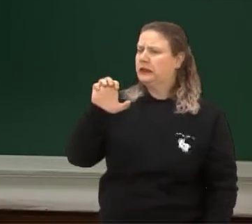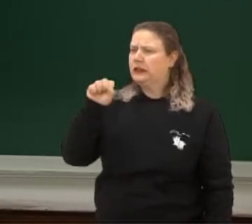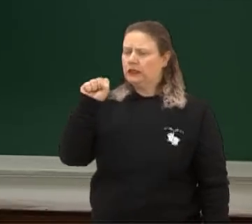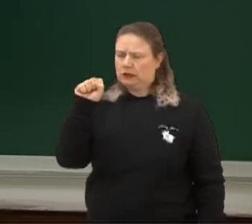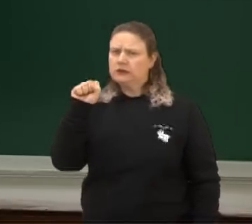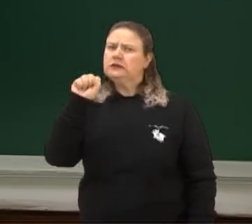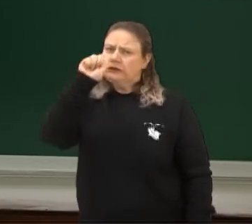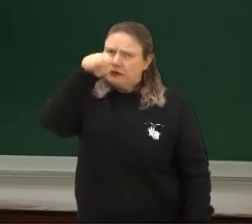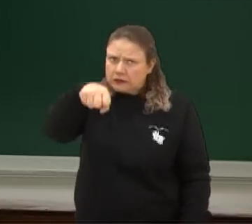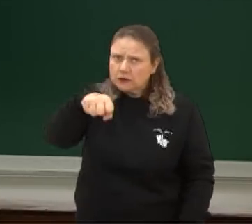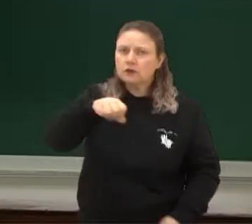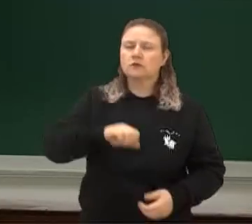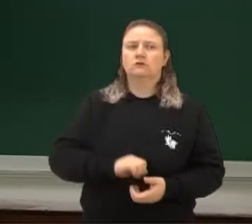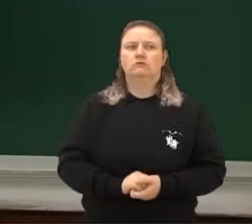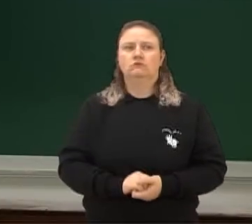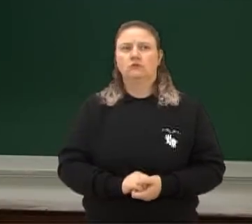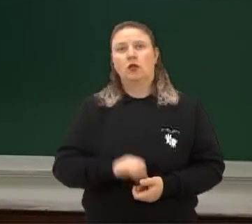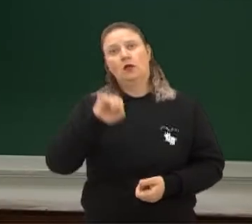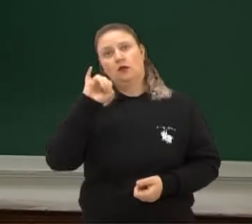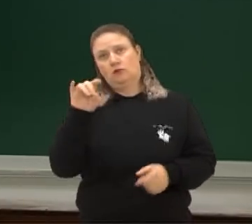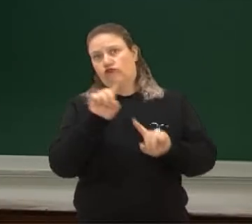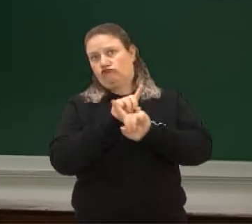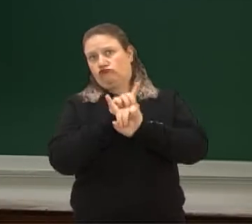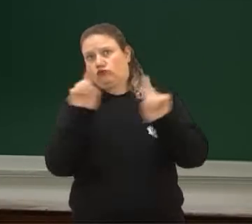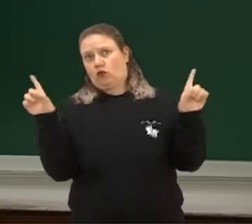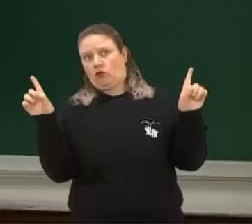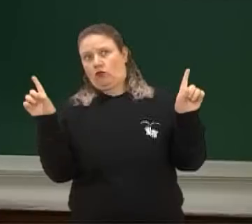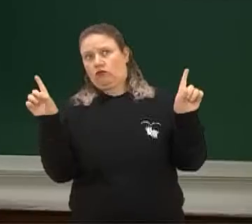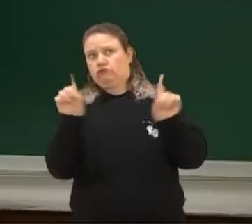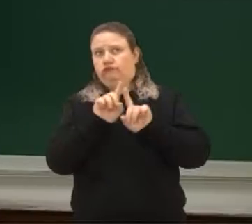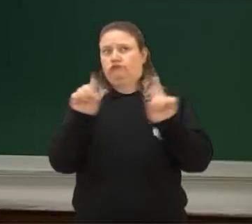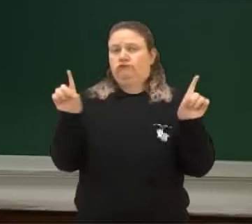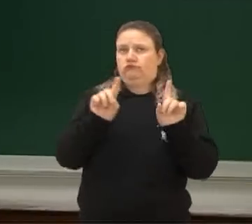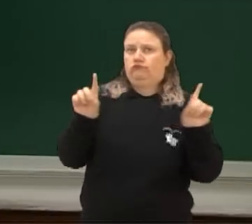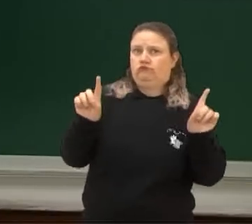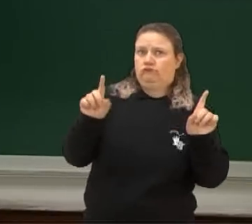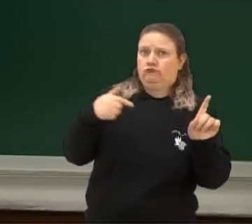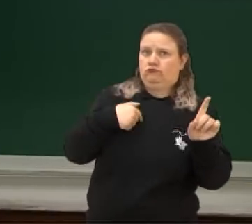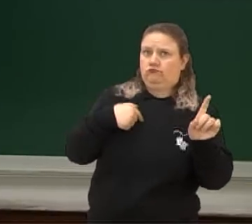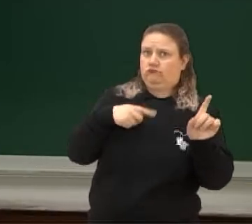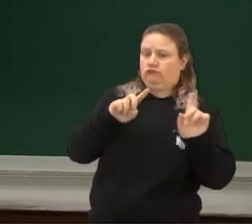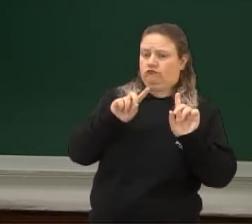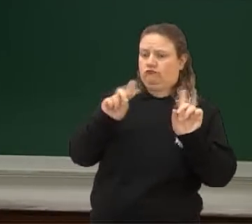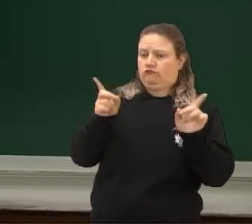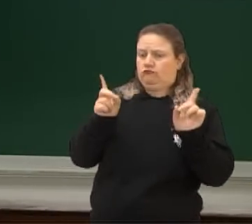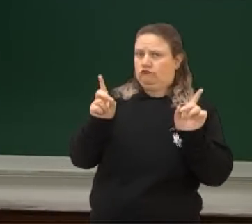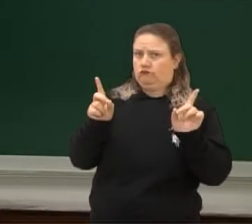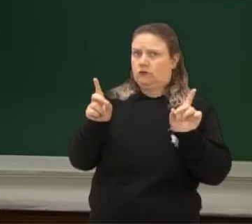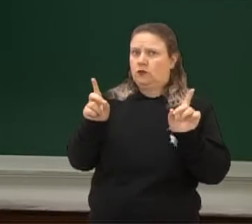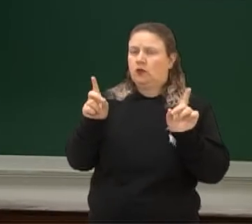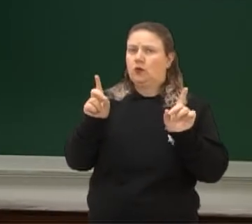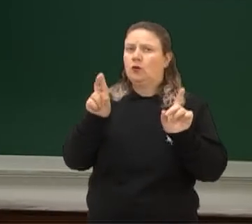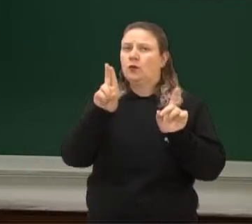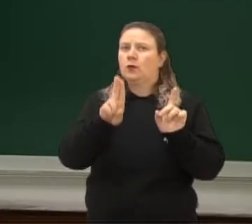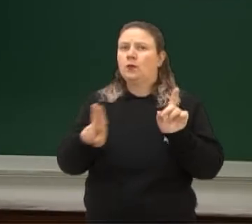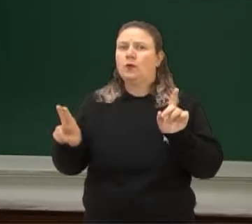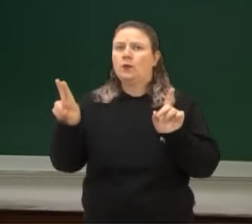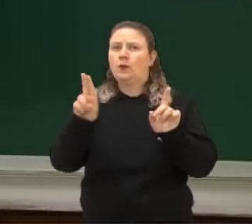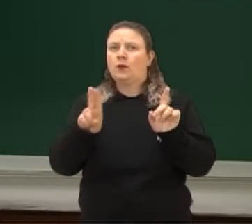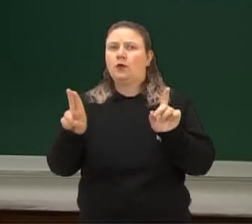have. Se for negativo, eu respondo no, I haven't. Eu estou usando aqui a